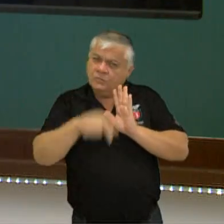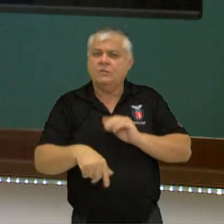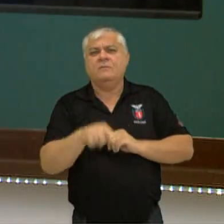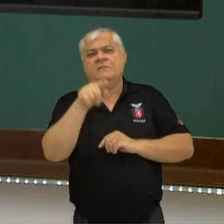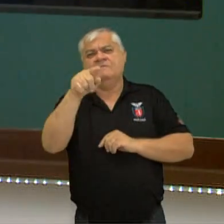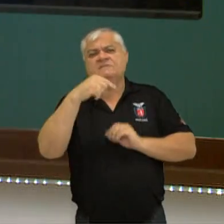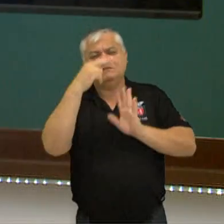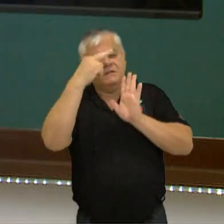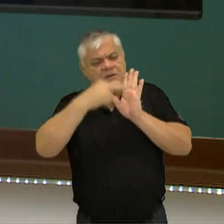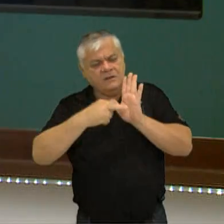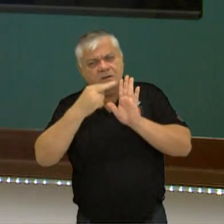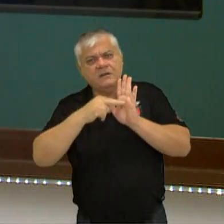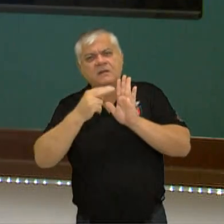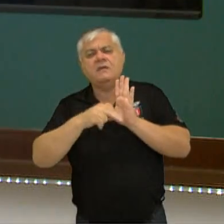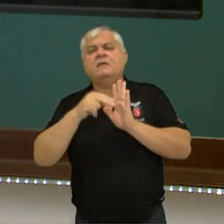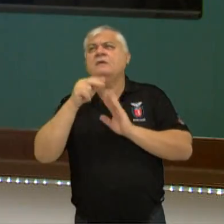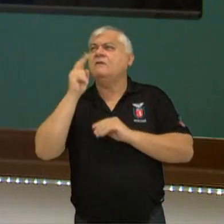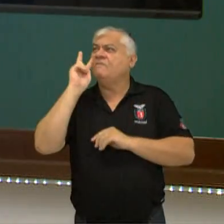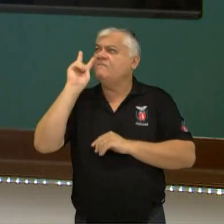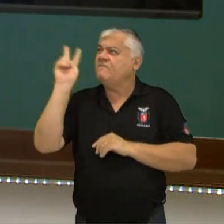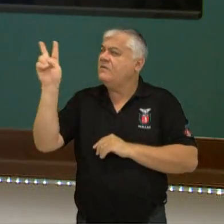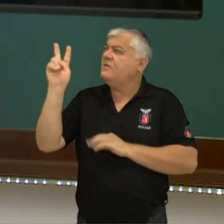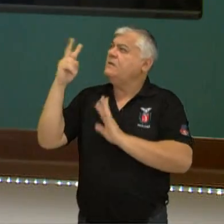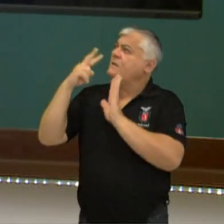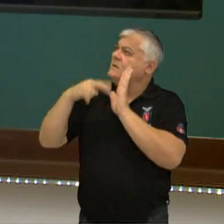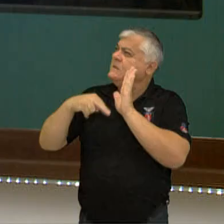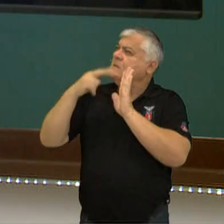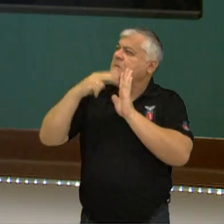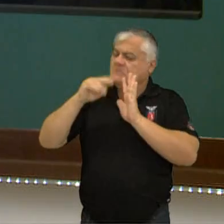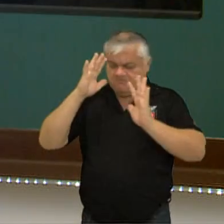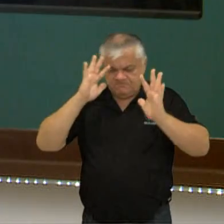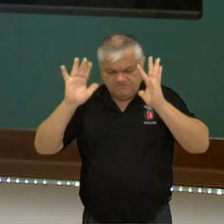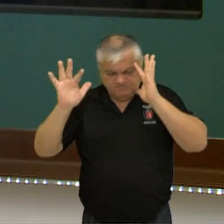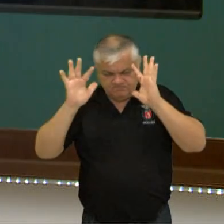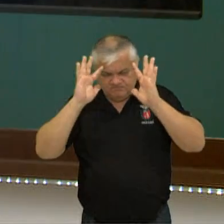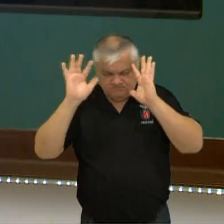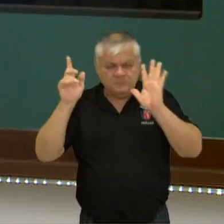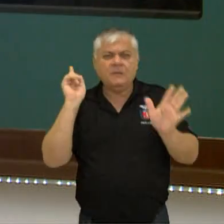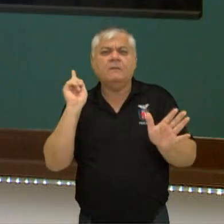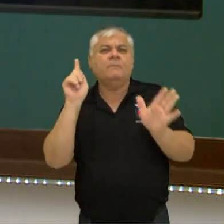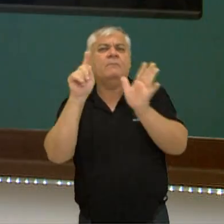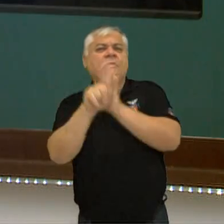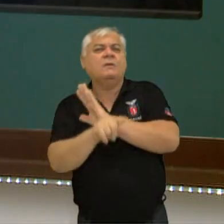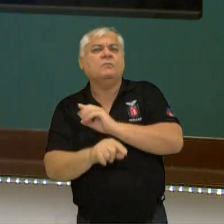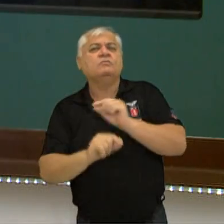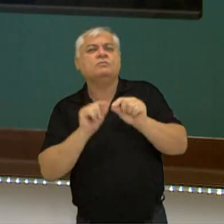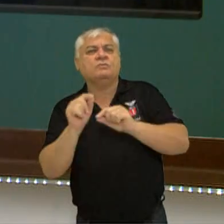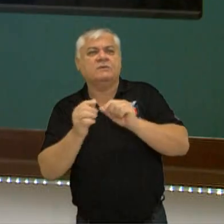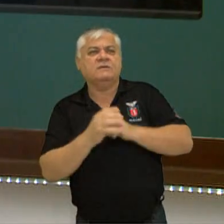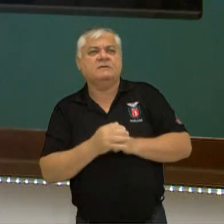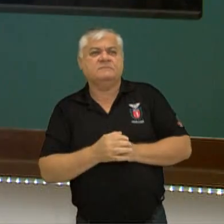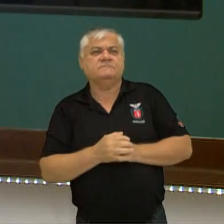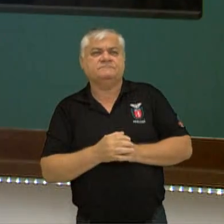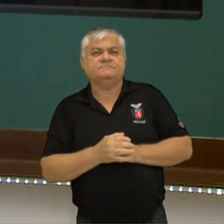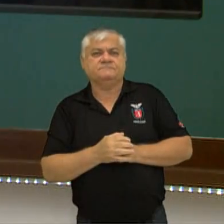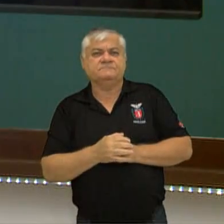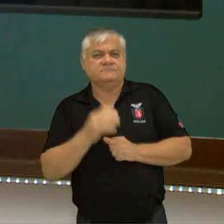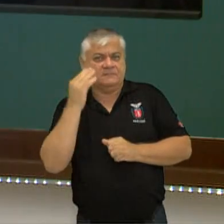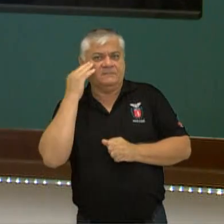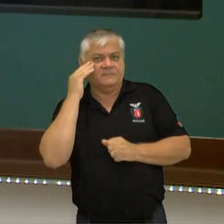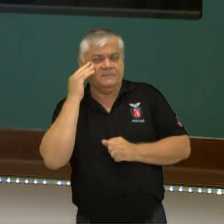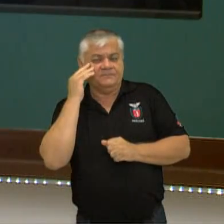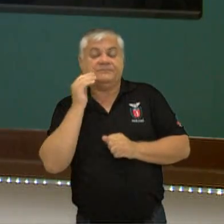você retomar o texto, já vai refletindo sobre o que a gente vai perguntar nesse recorte,